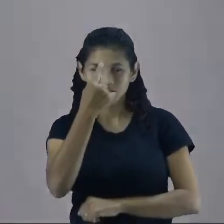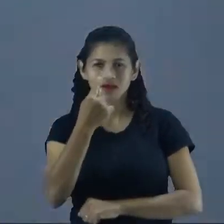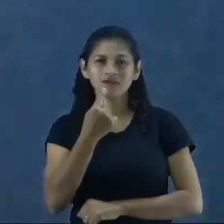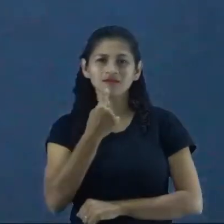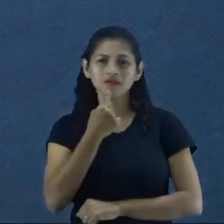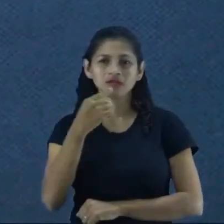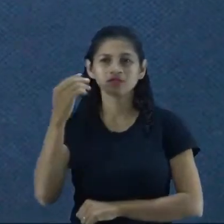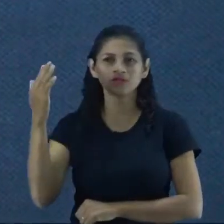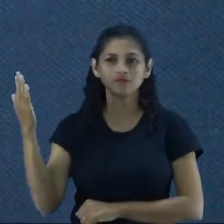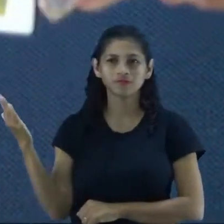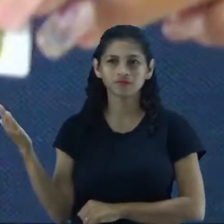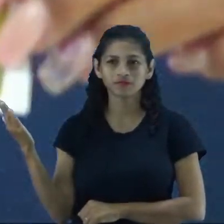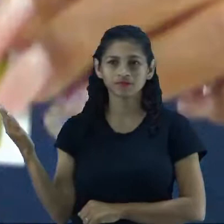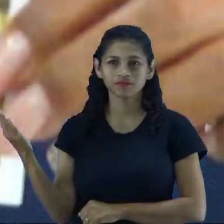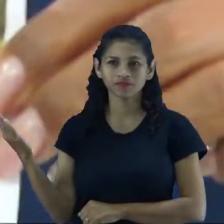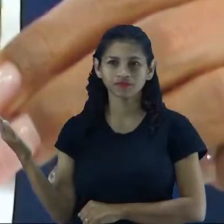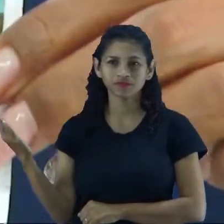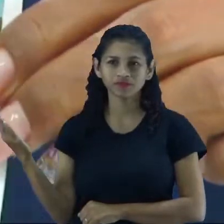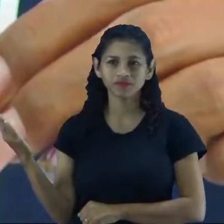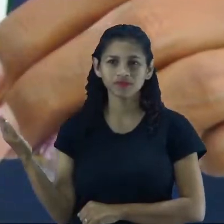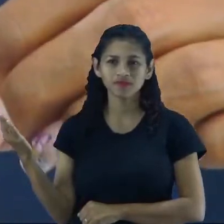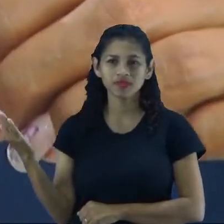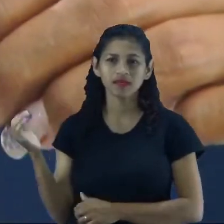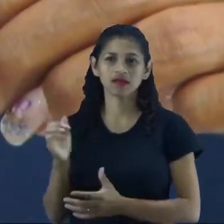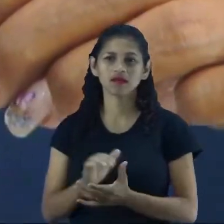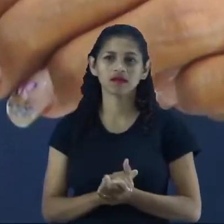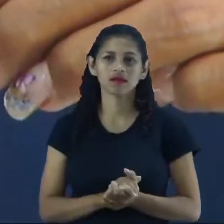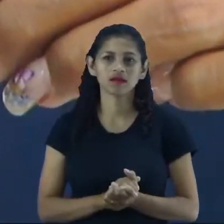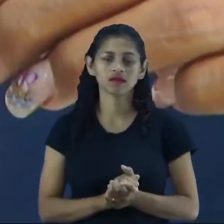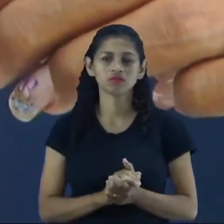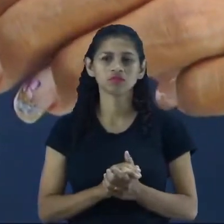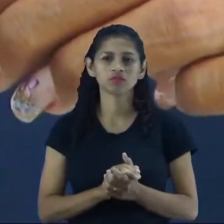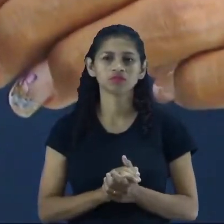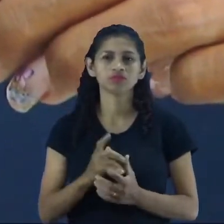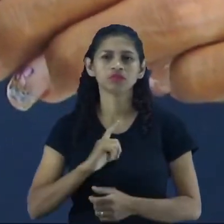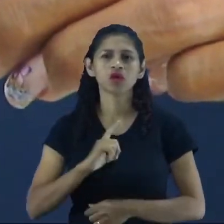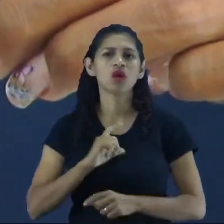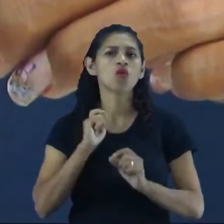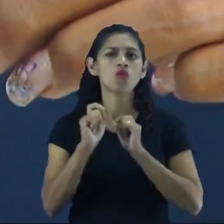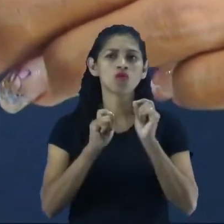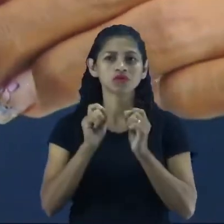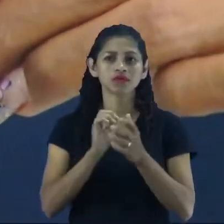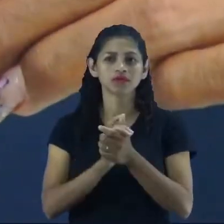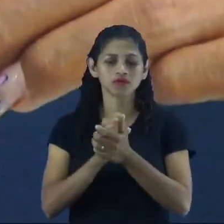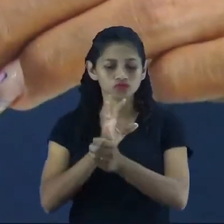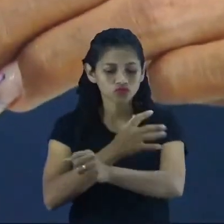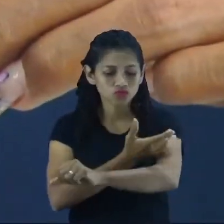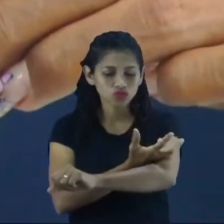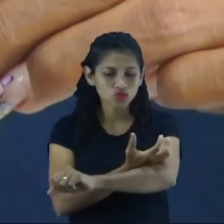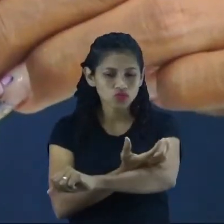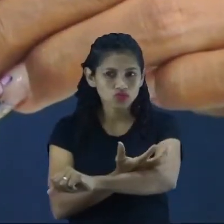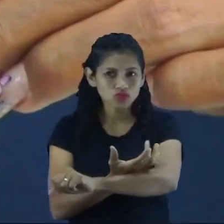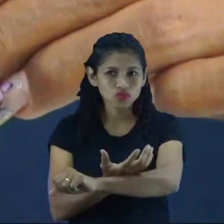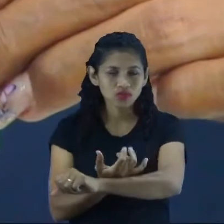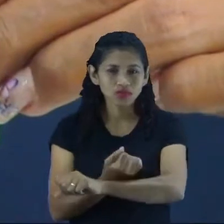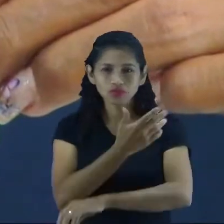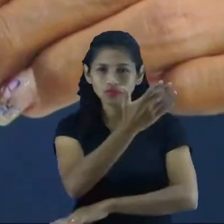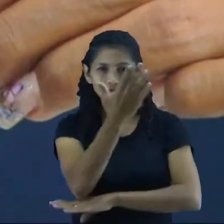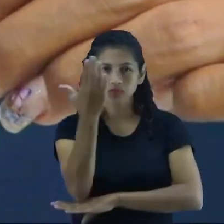só. O que nós temos aqui? Nós temos gramas, árvores,